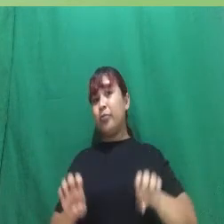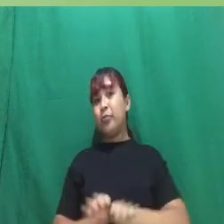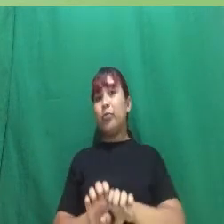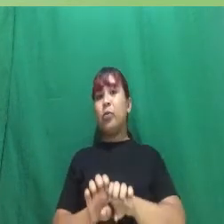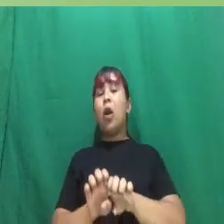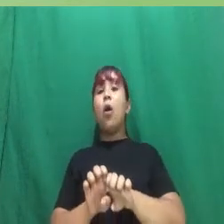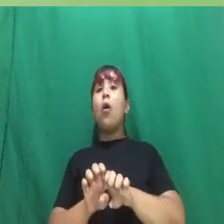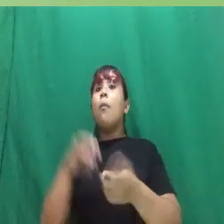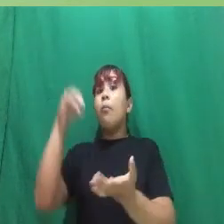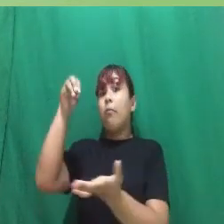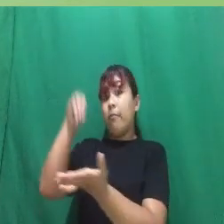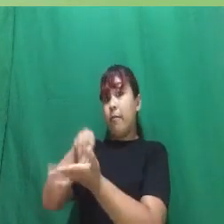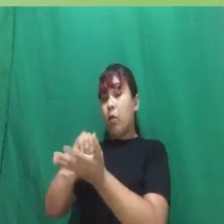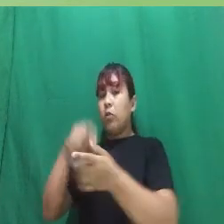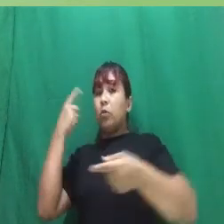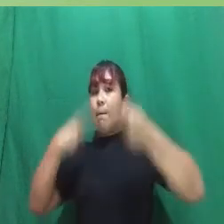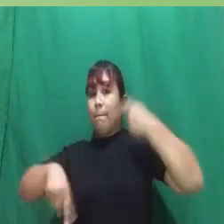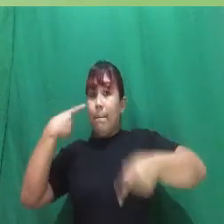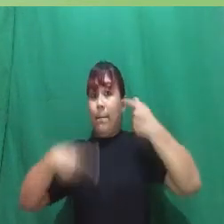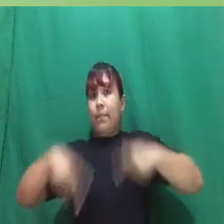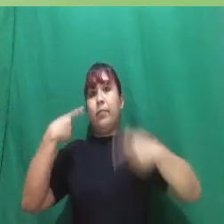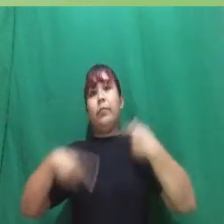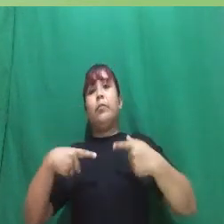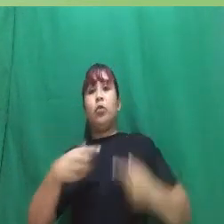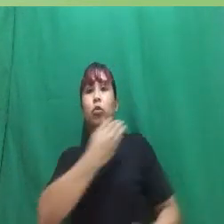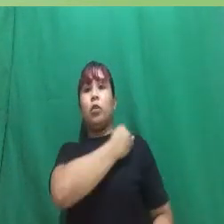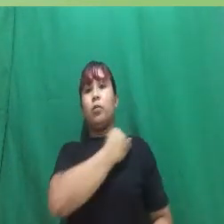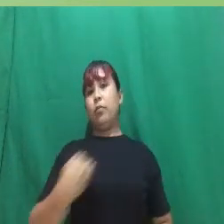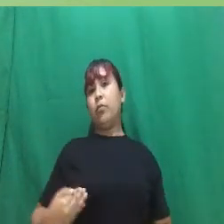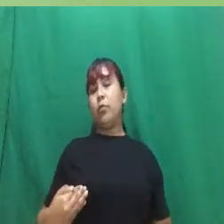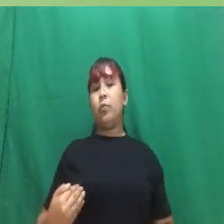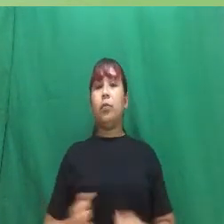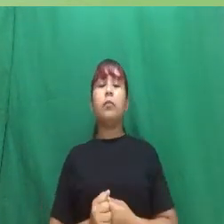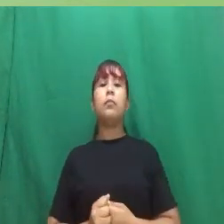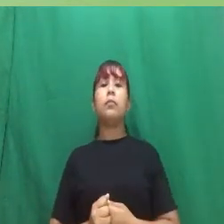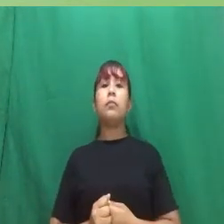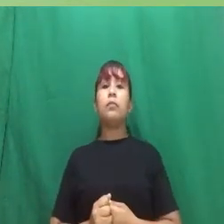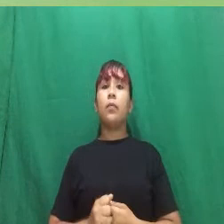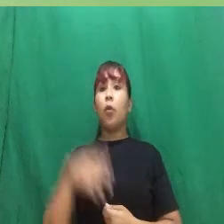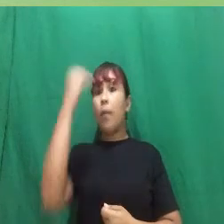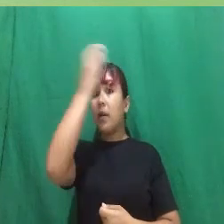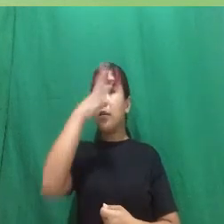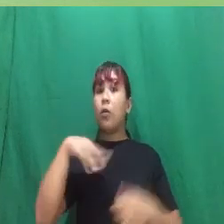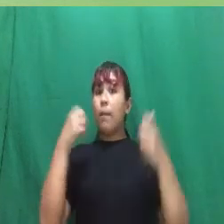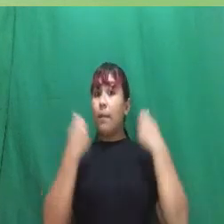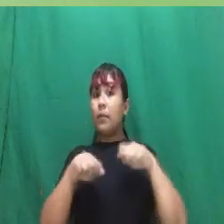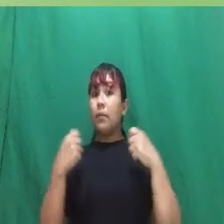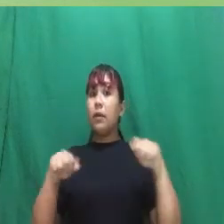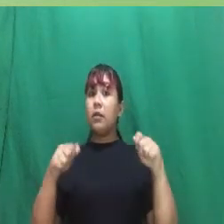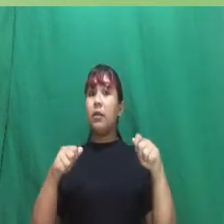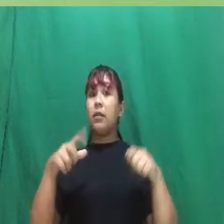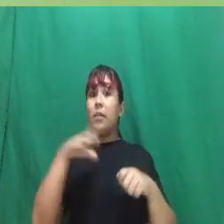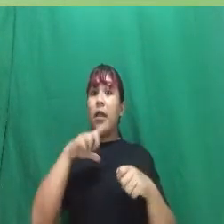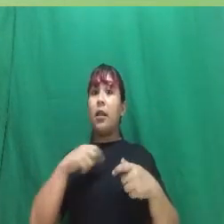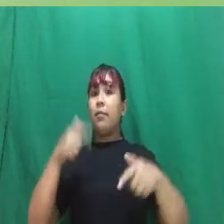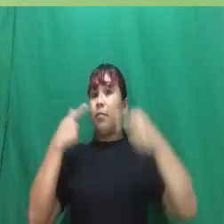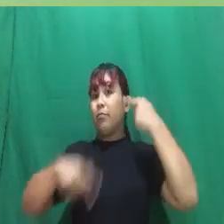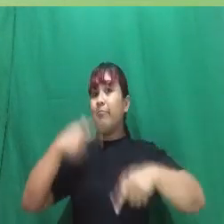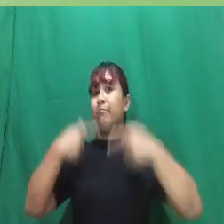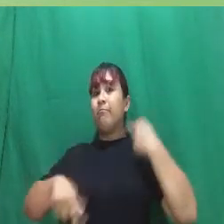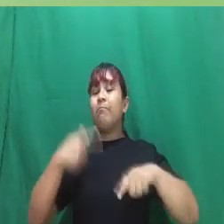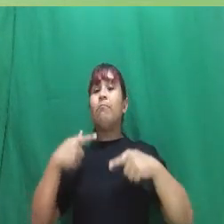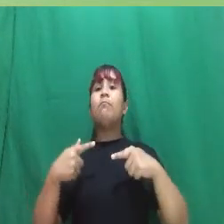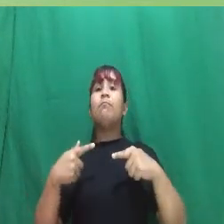fato, quando a gente coloca, uma das formas de diminuir esse racismo, de combater a